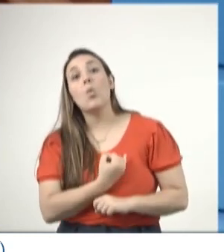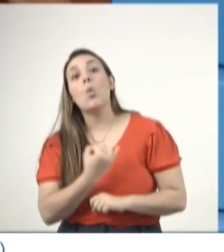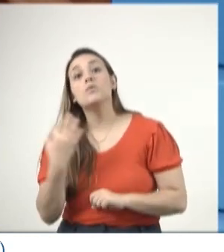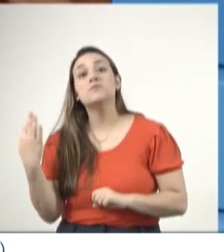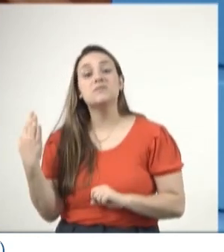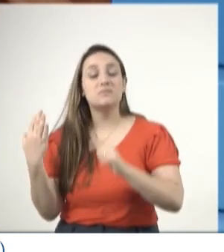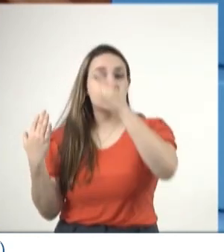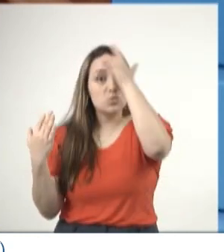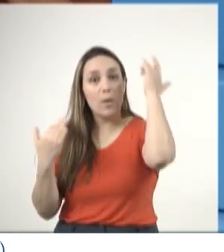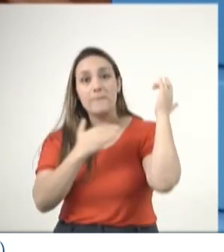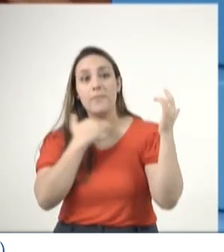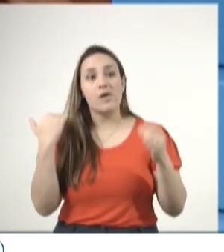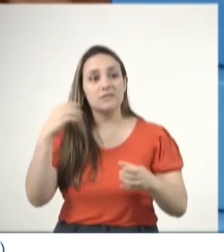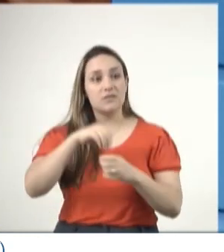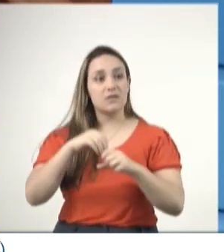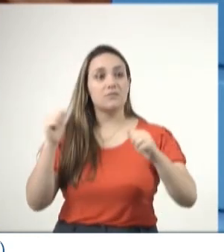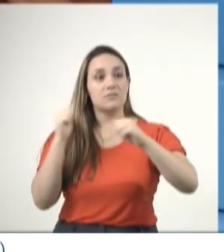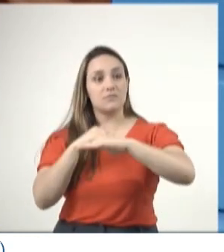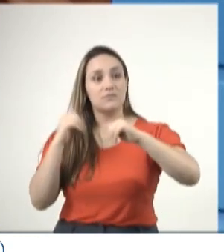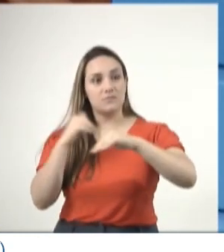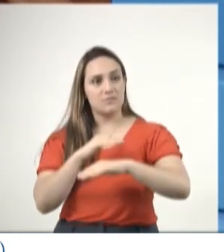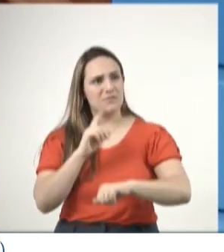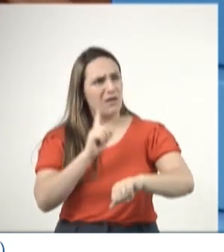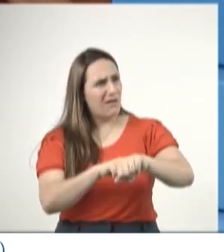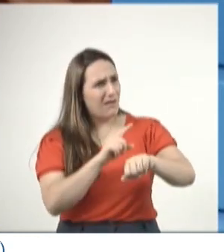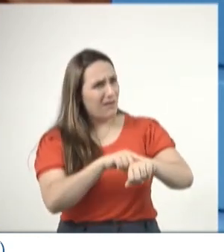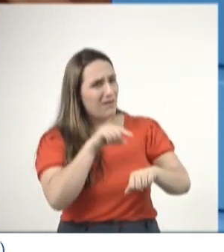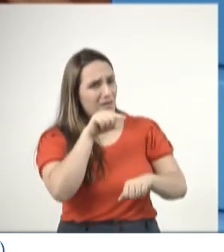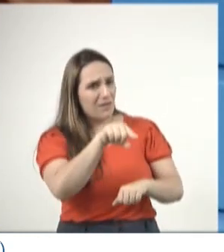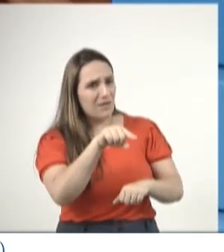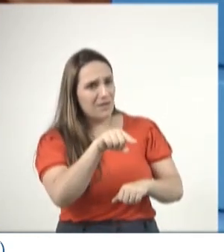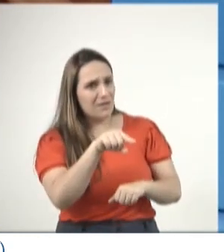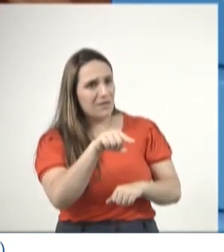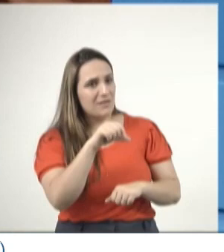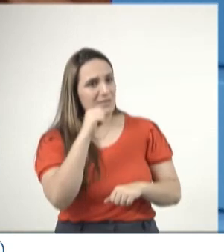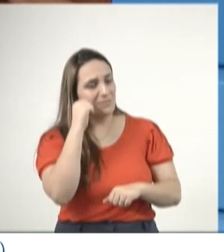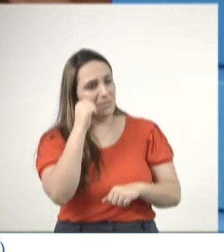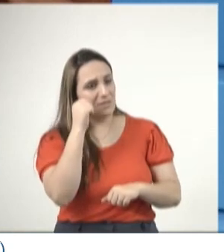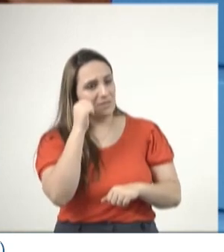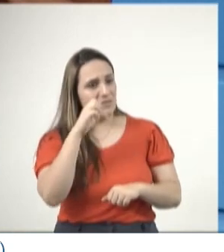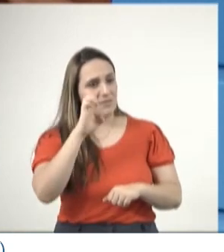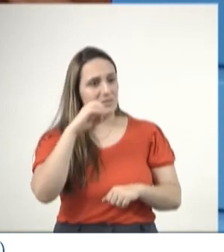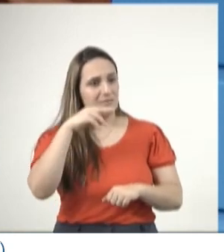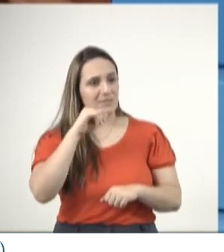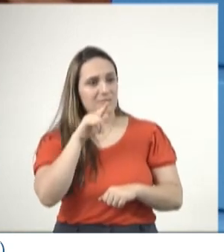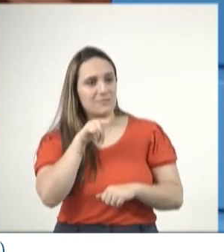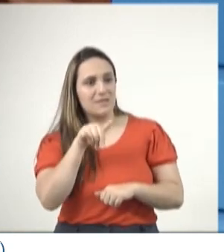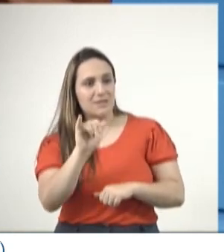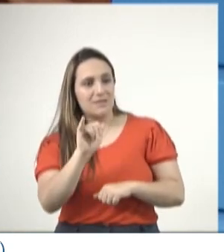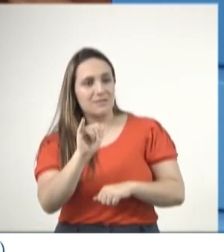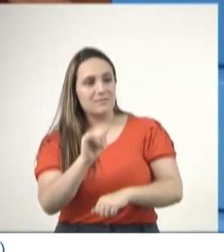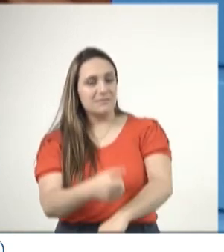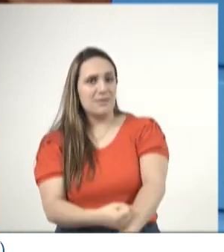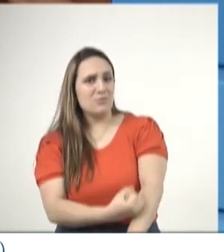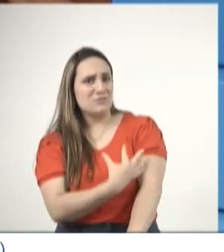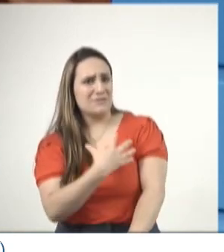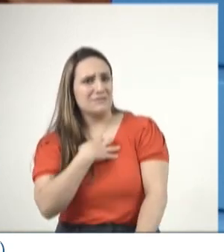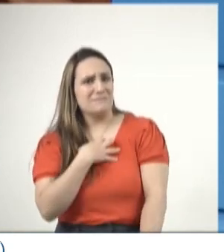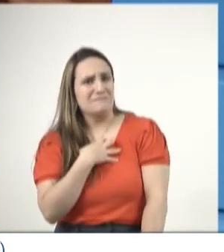no trânsito. Eu até fico bem emocionada, então, quando a Emily começou a falar aqui, eu pensei, vixe, depois sou eu que vou falar, vou estar